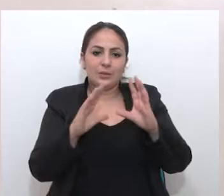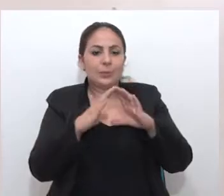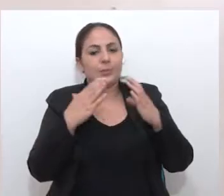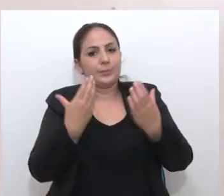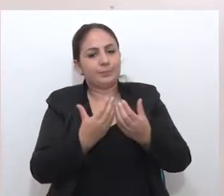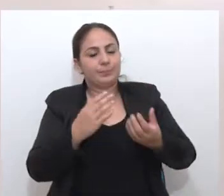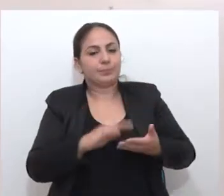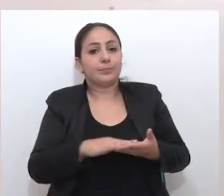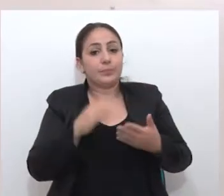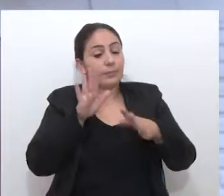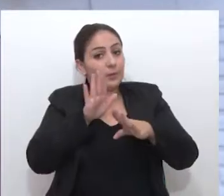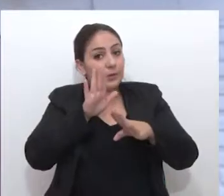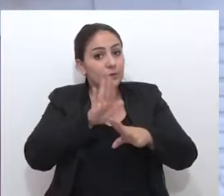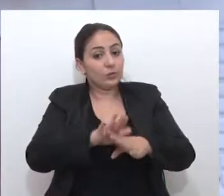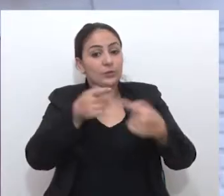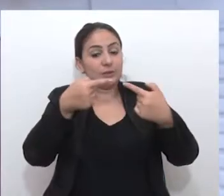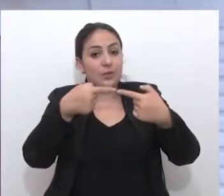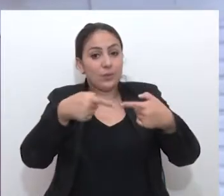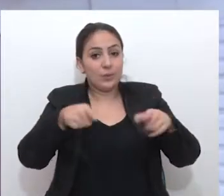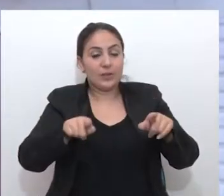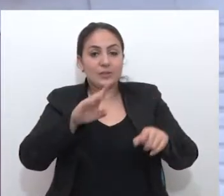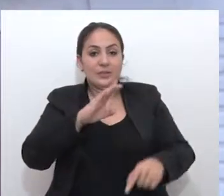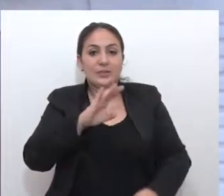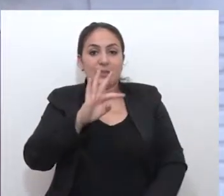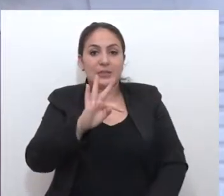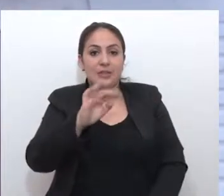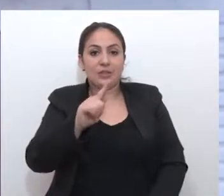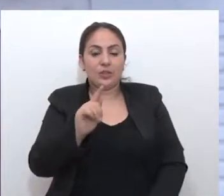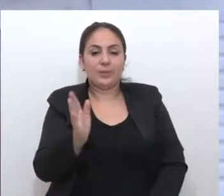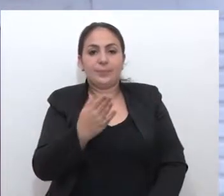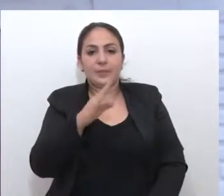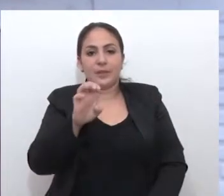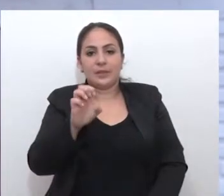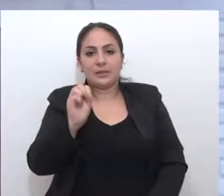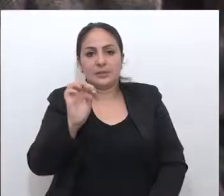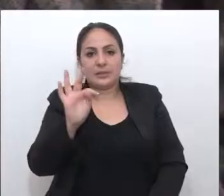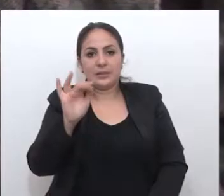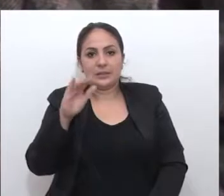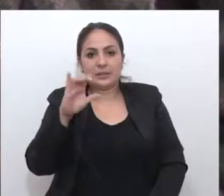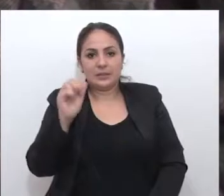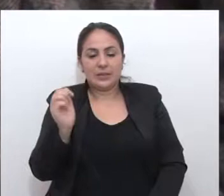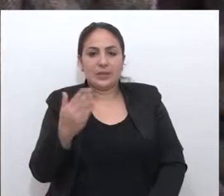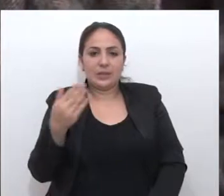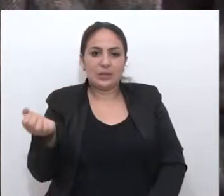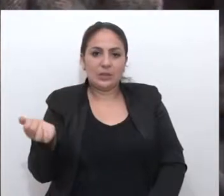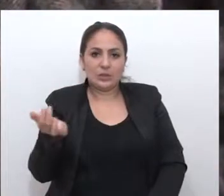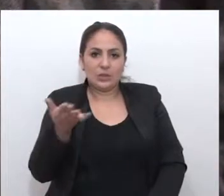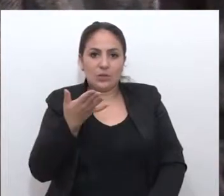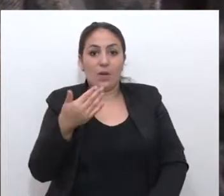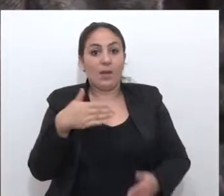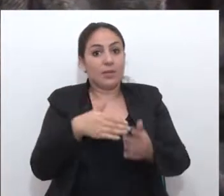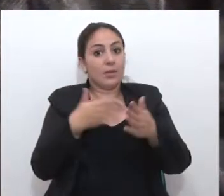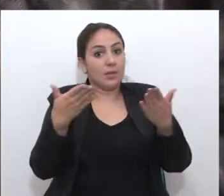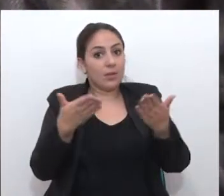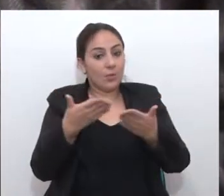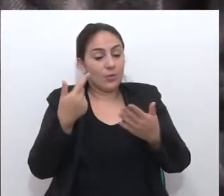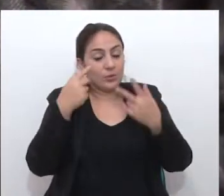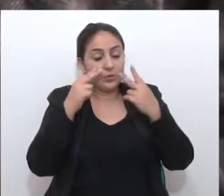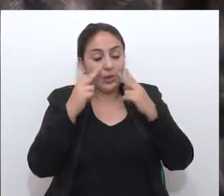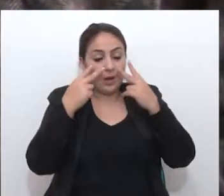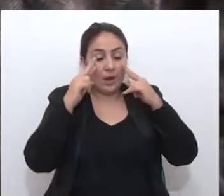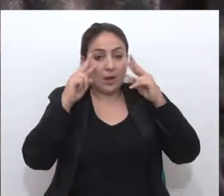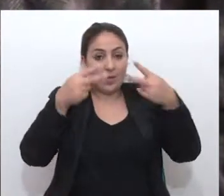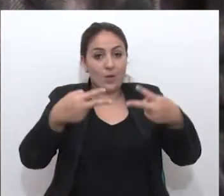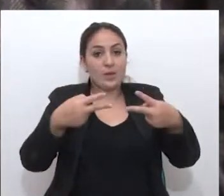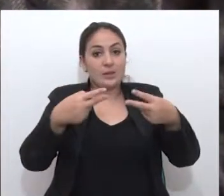sua comunidade. Ele ajudou a fundar o CTG Estância Nova, que até hoje vê o tradicionalista